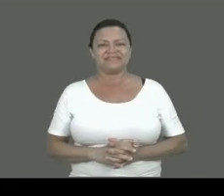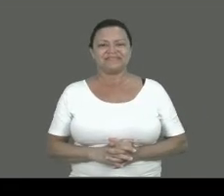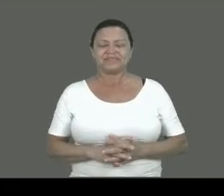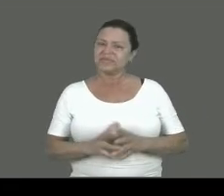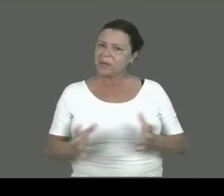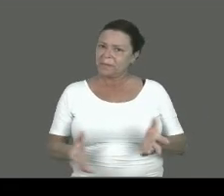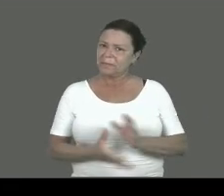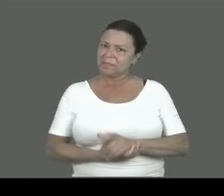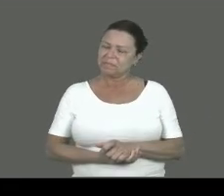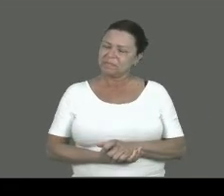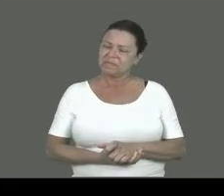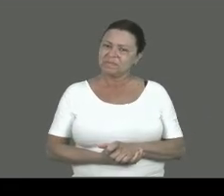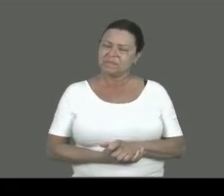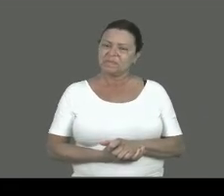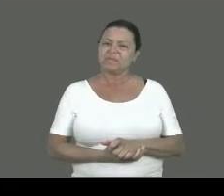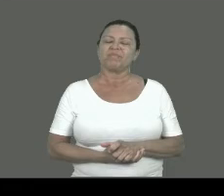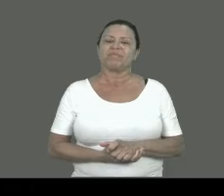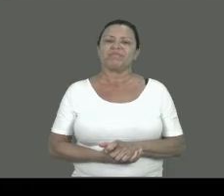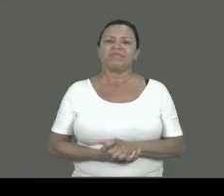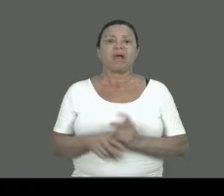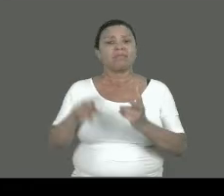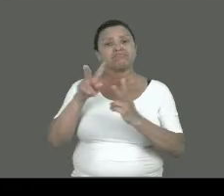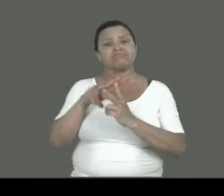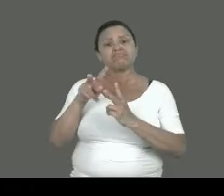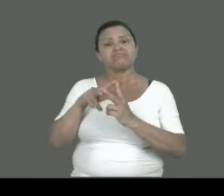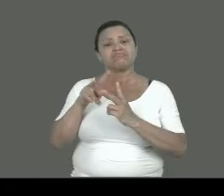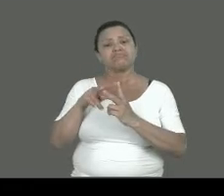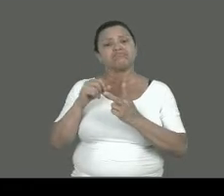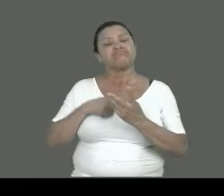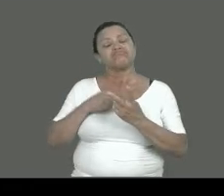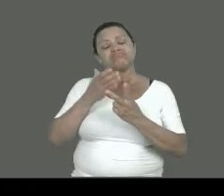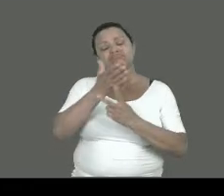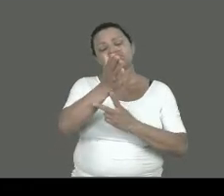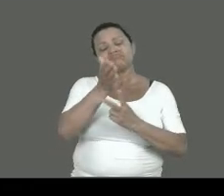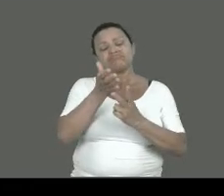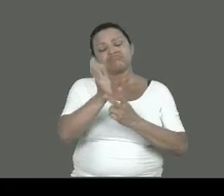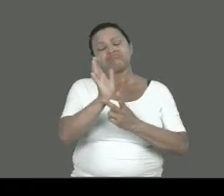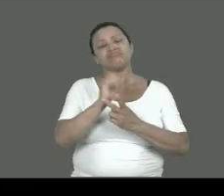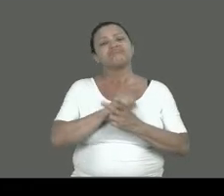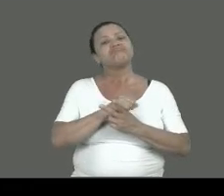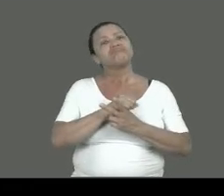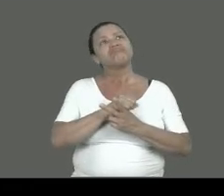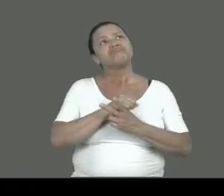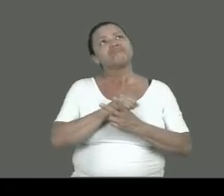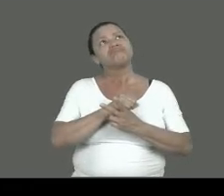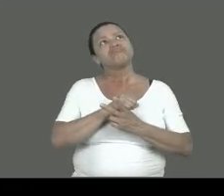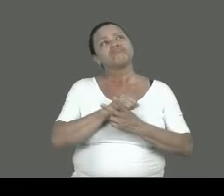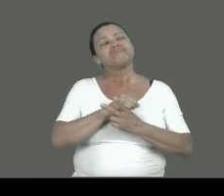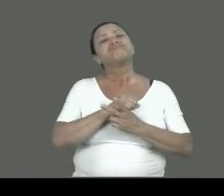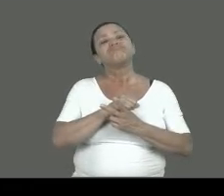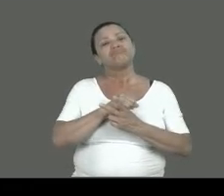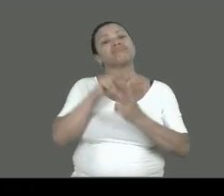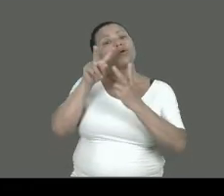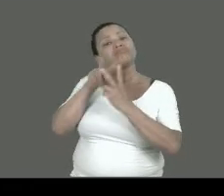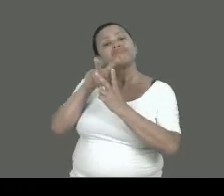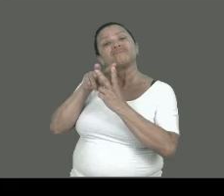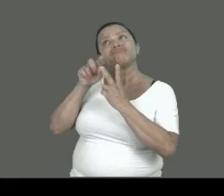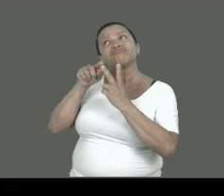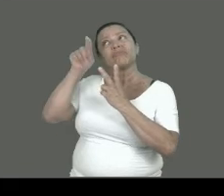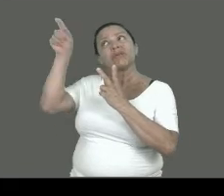Muito bem. São os dois lados de uma mesma viagem. São dois planos. São